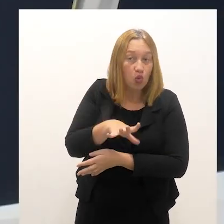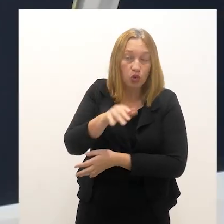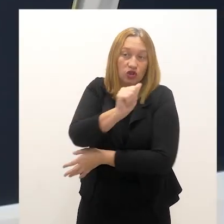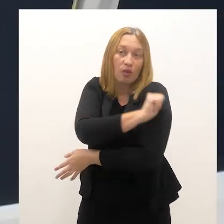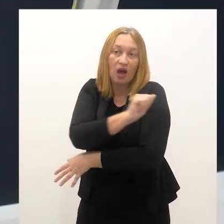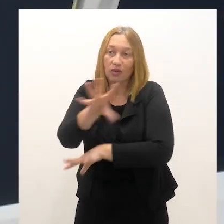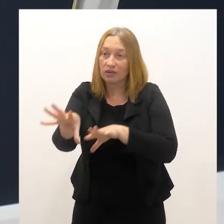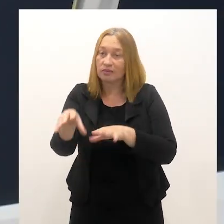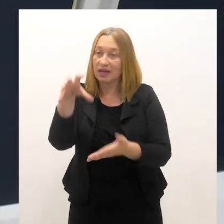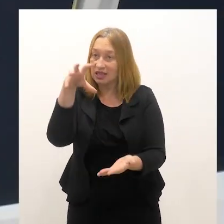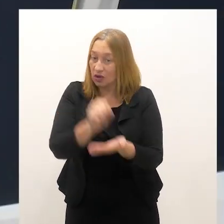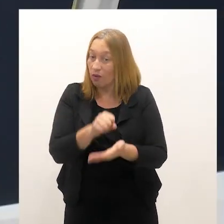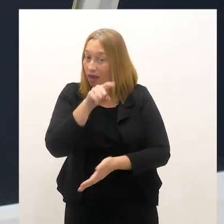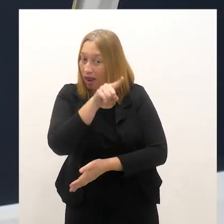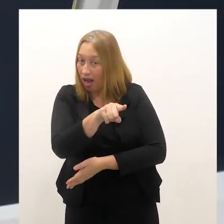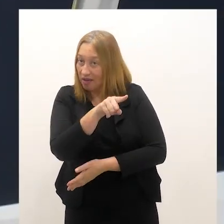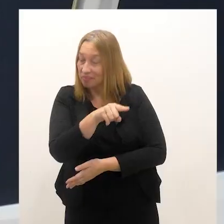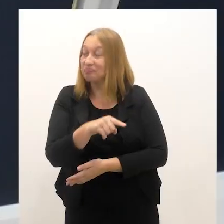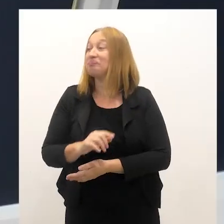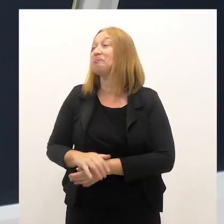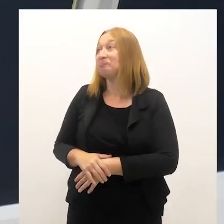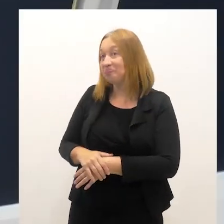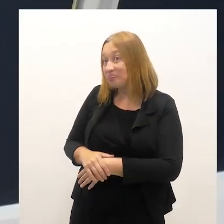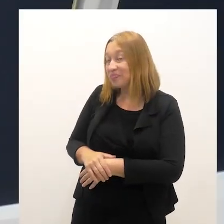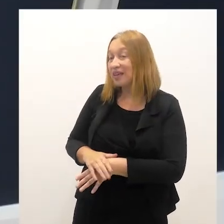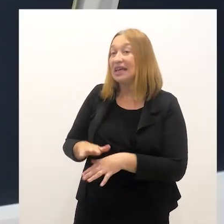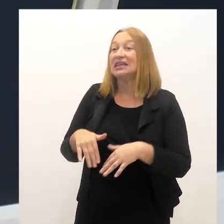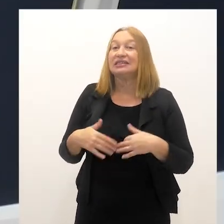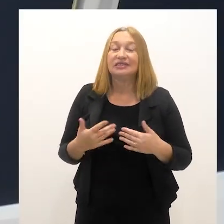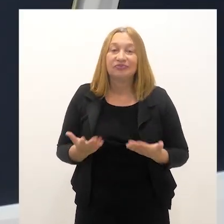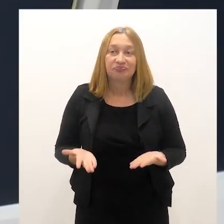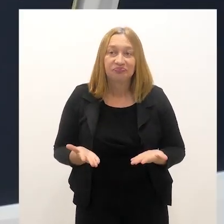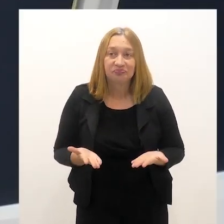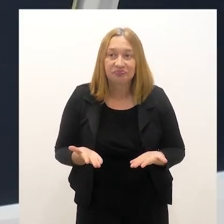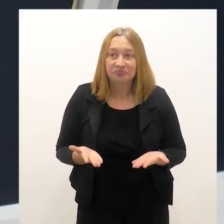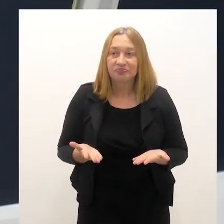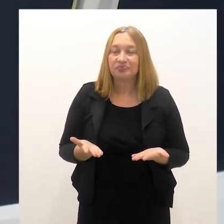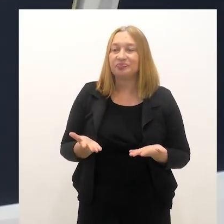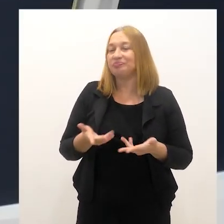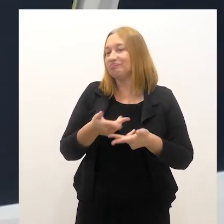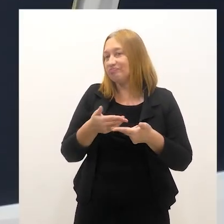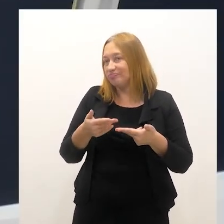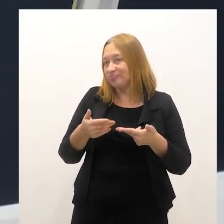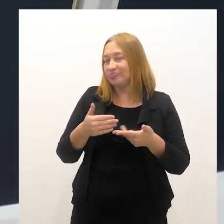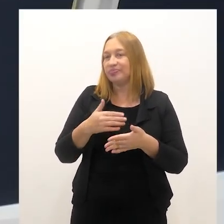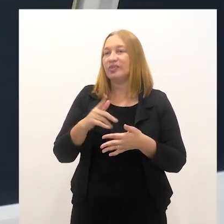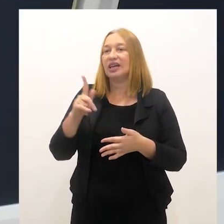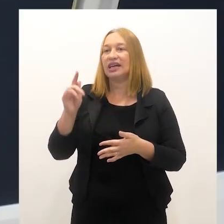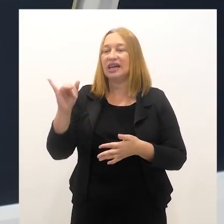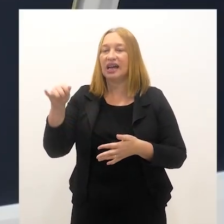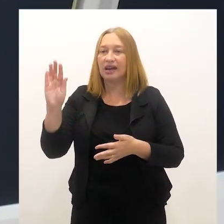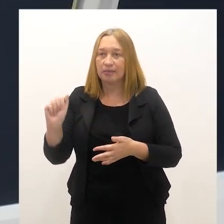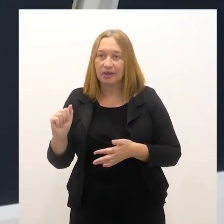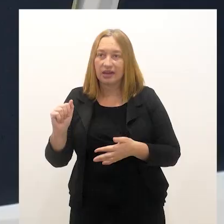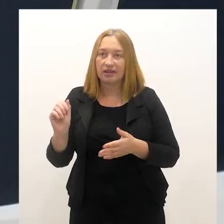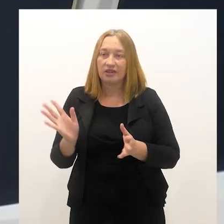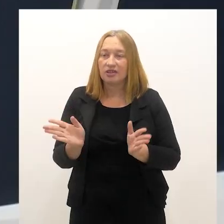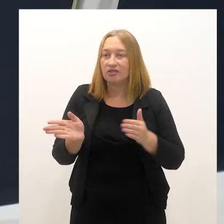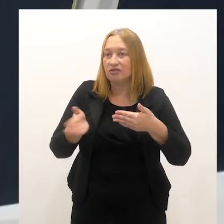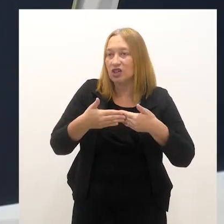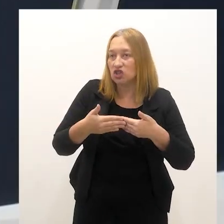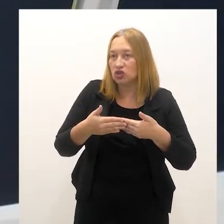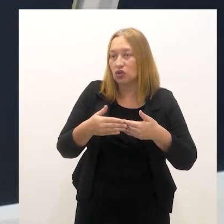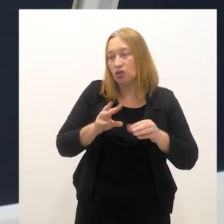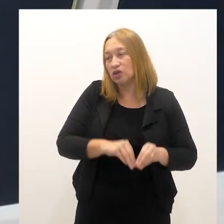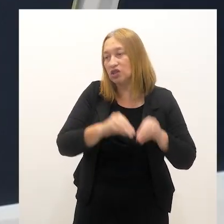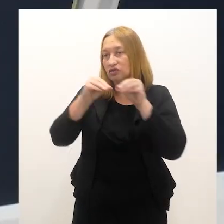dos últimos alunos a me matricular lá. E aí, enfim, teve aquela coisa toda. A Gama Filho fechou,